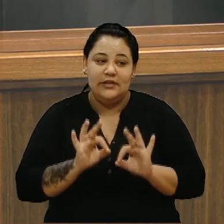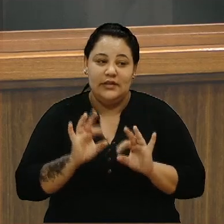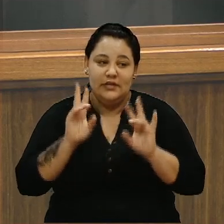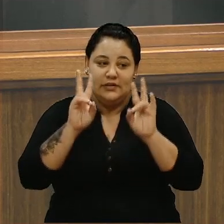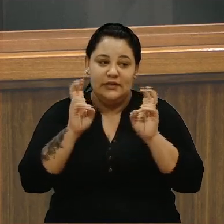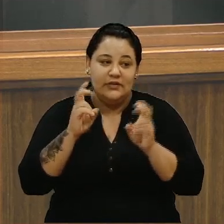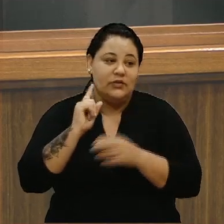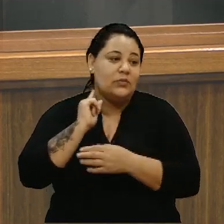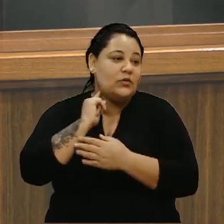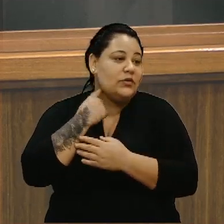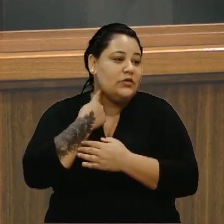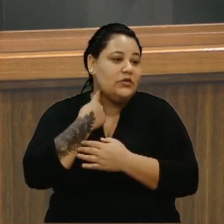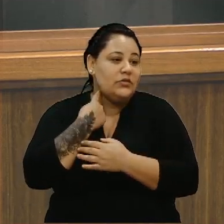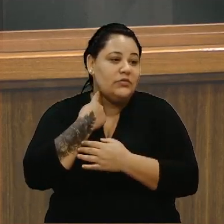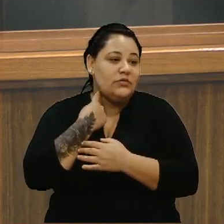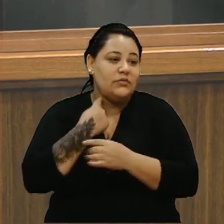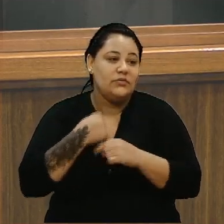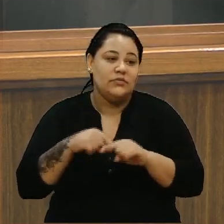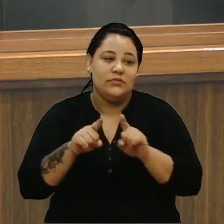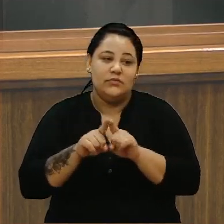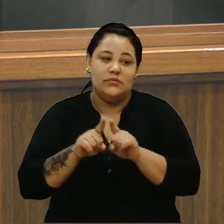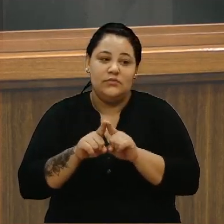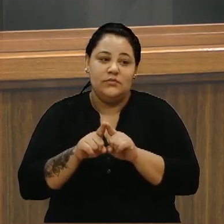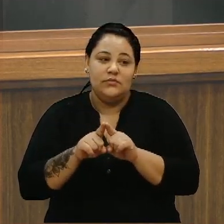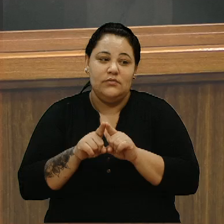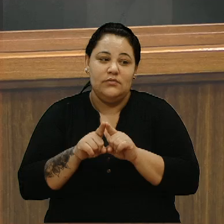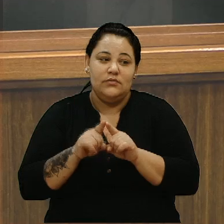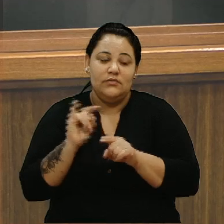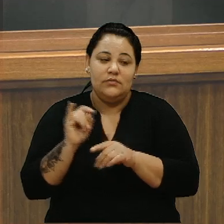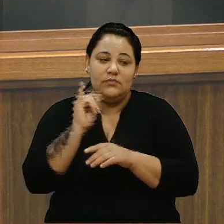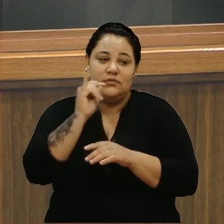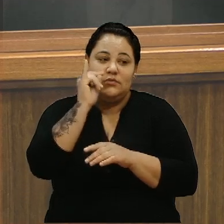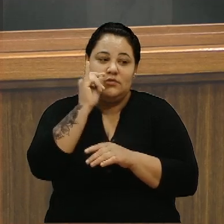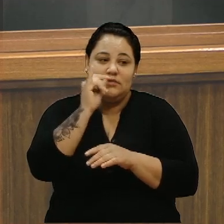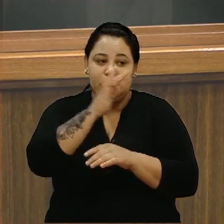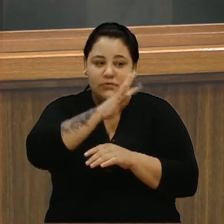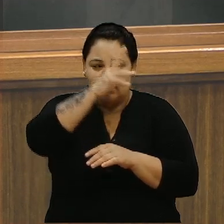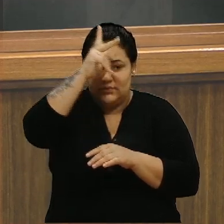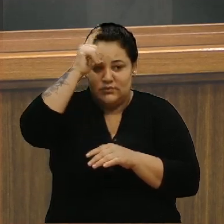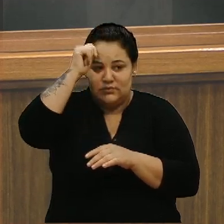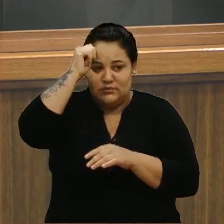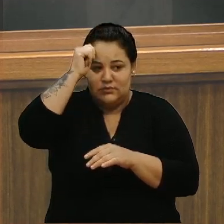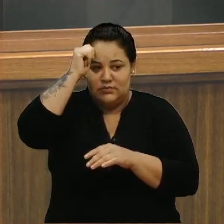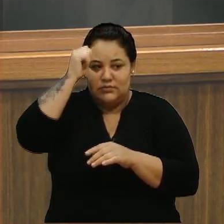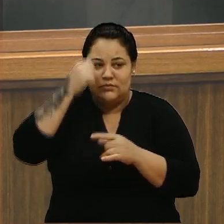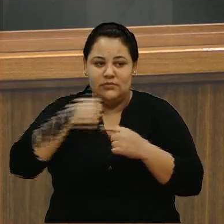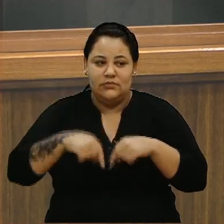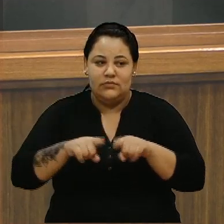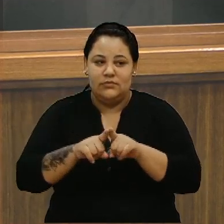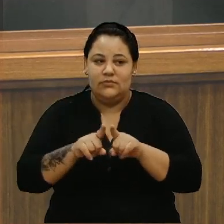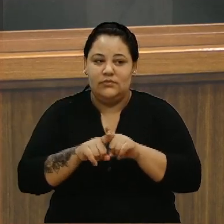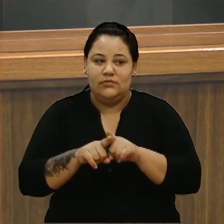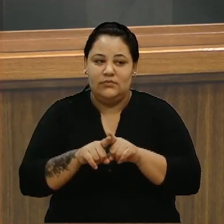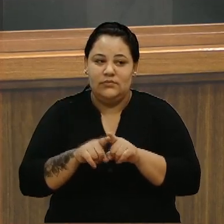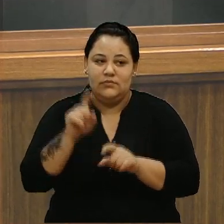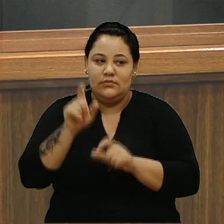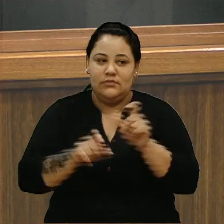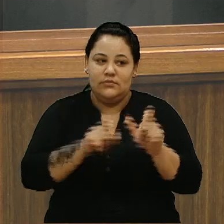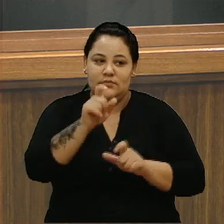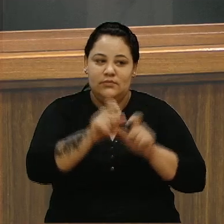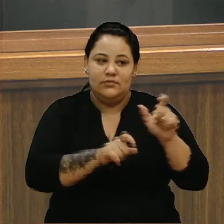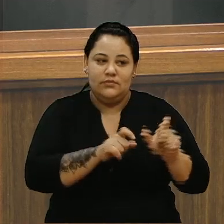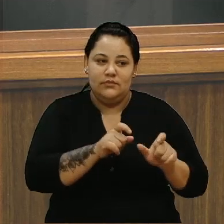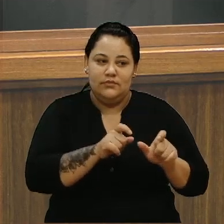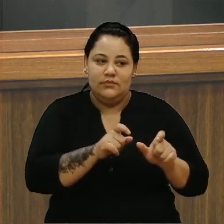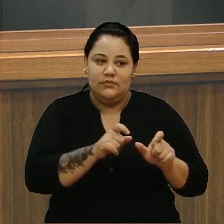lixo pode ser uma coisa importante para o município. Se ele dá dinheiro, pode ser para aquelas pessoas, em outras épocas,